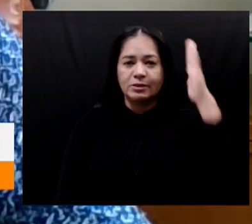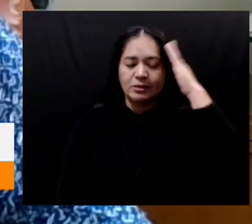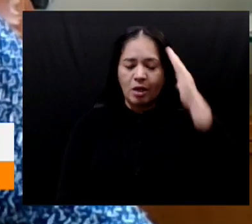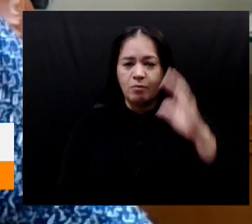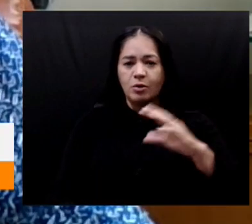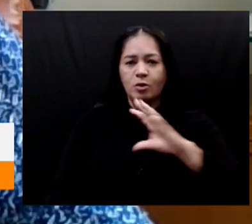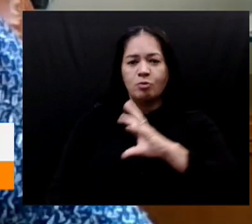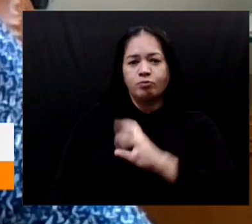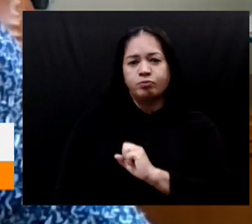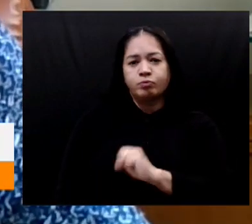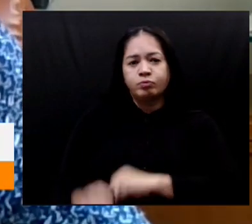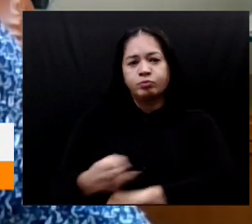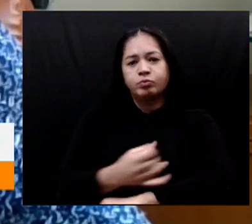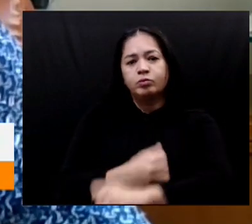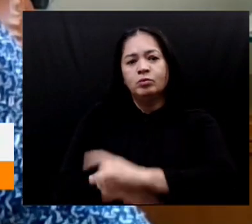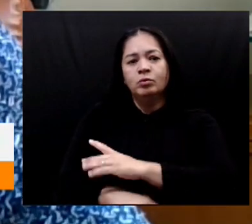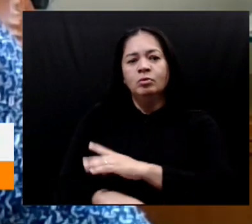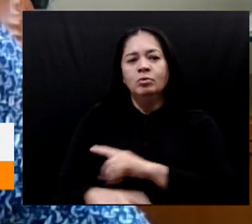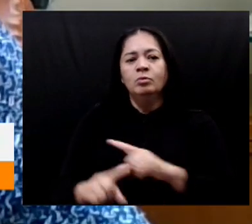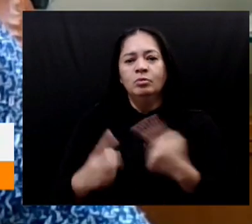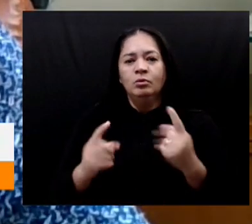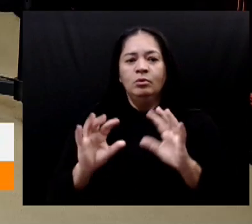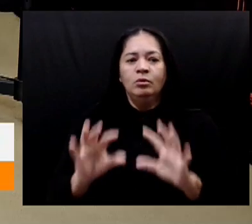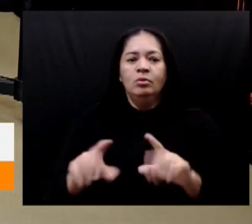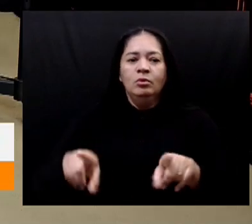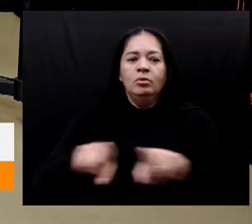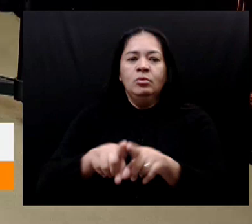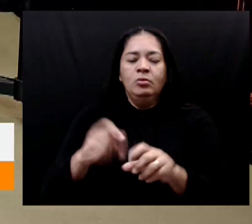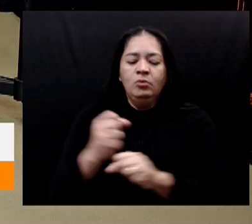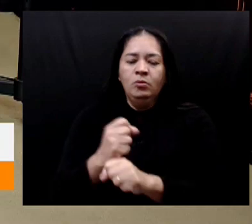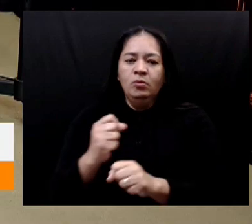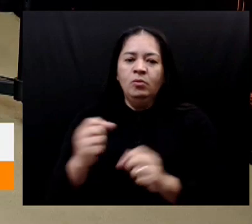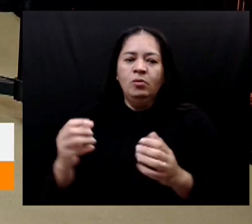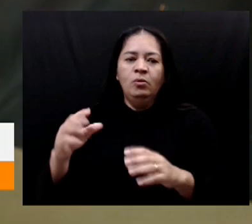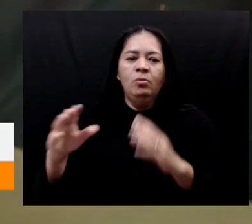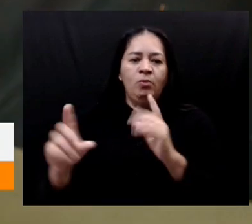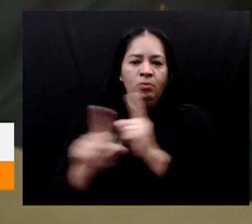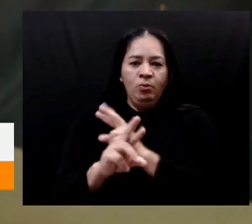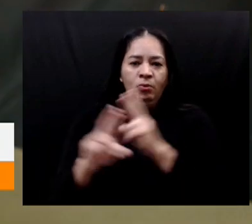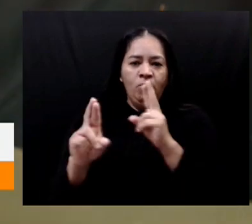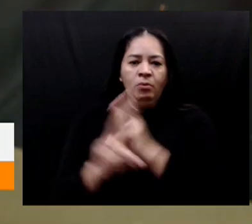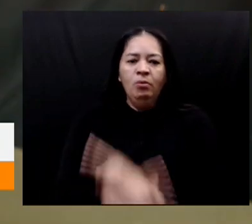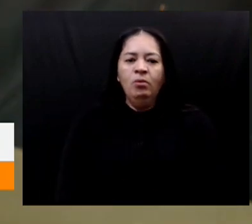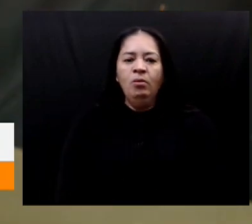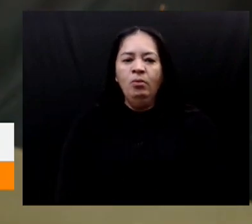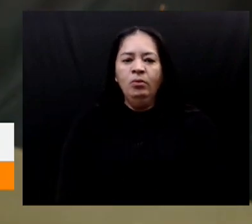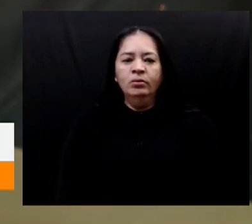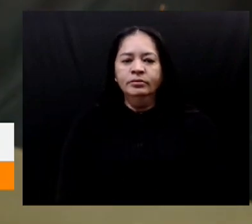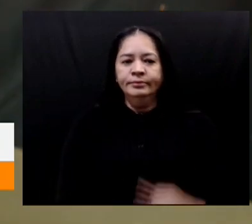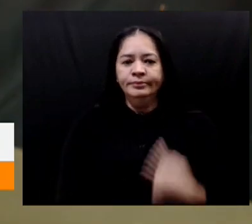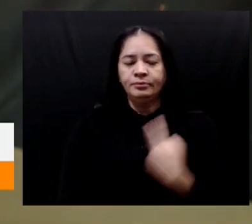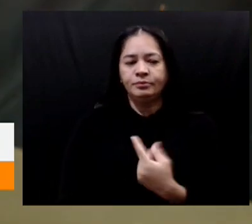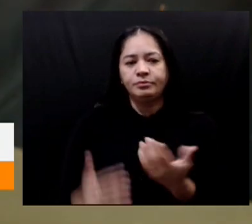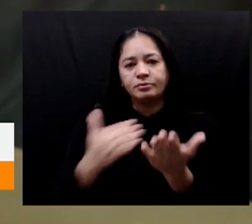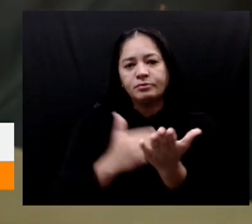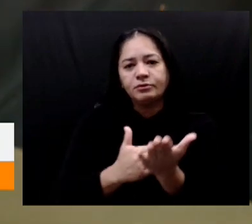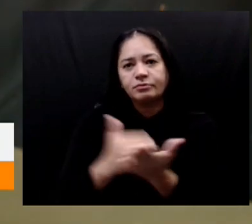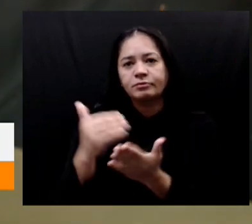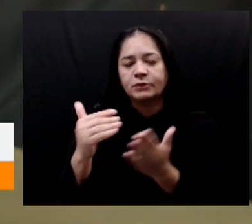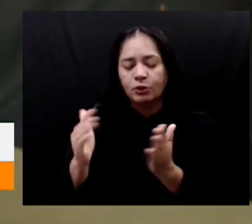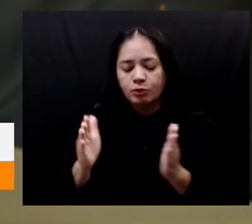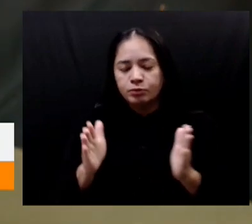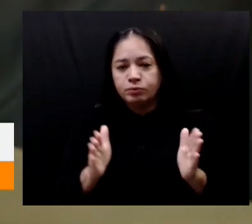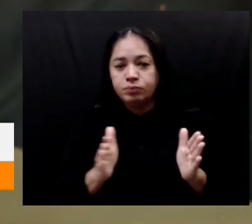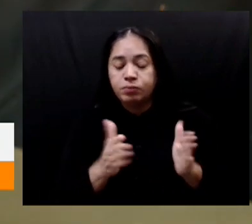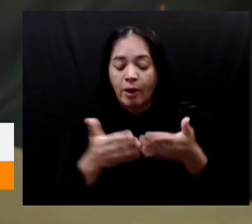isso também é construído na relação. Muito bem, a gente vai abrindo, né, os caminhos, os horizontes, para que a gente